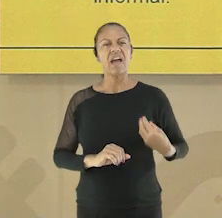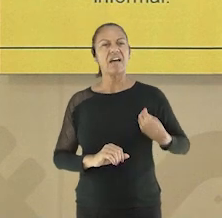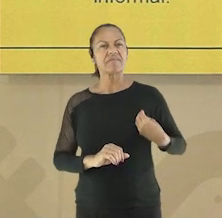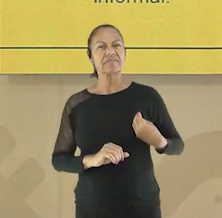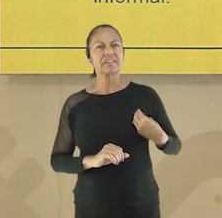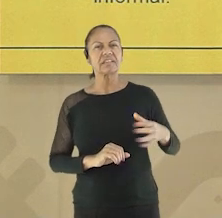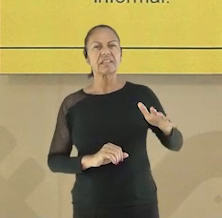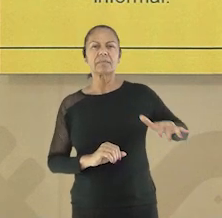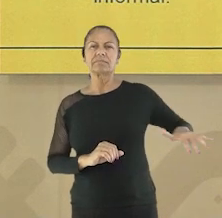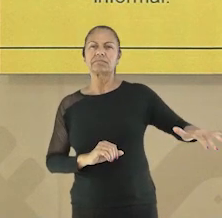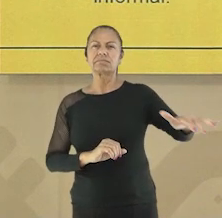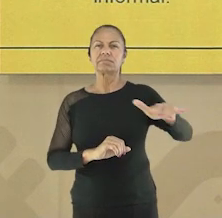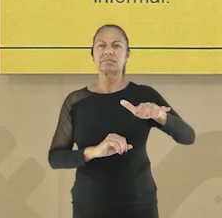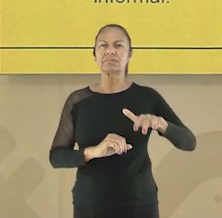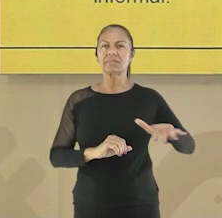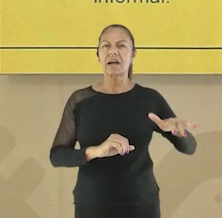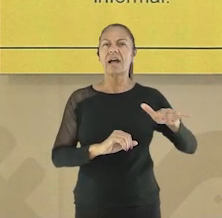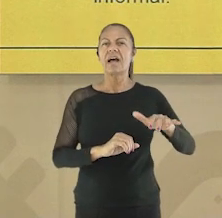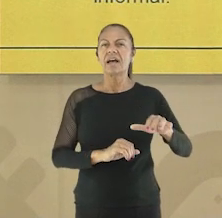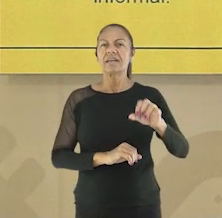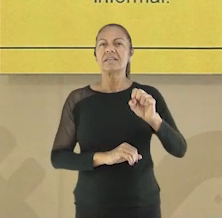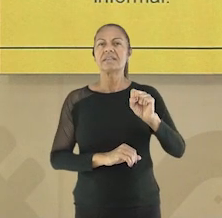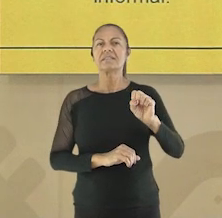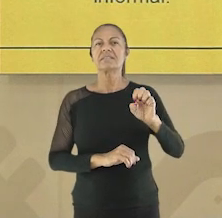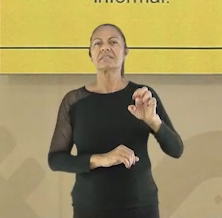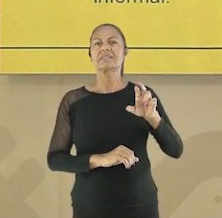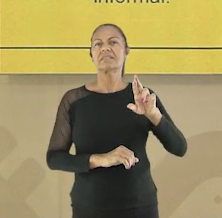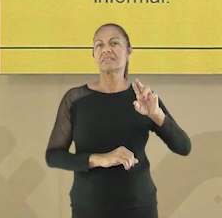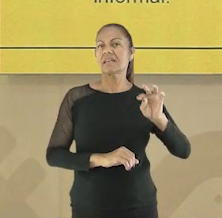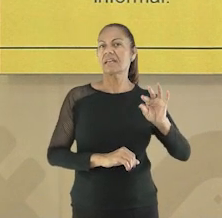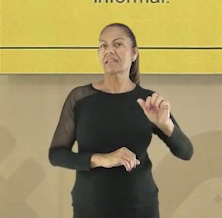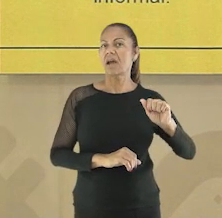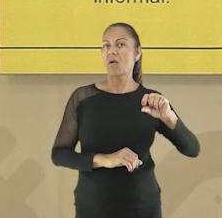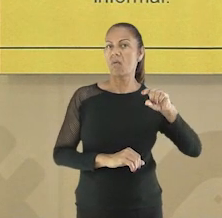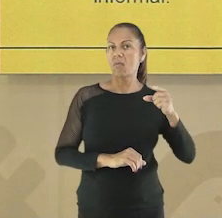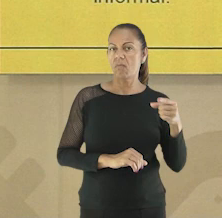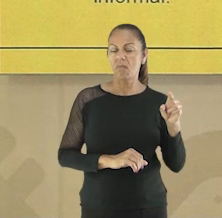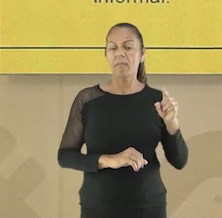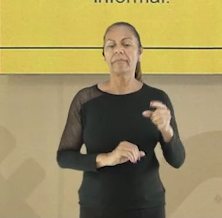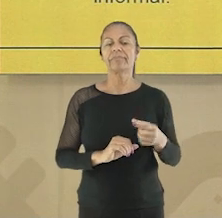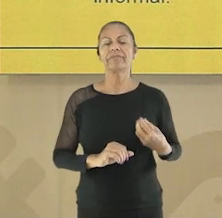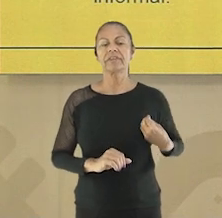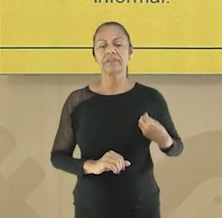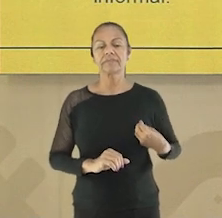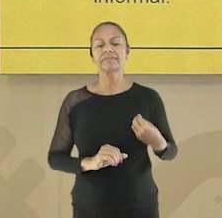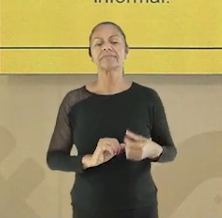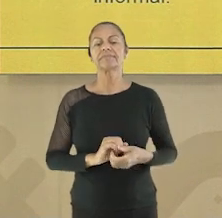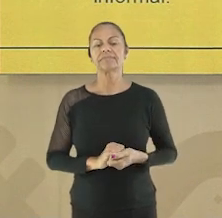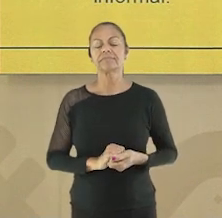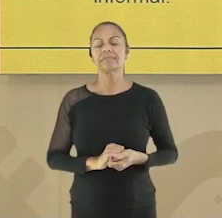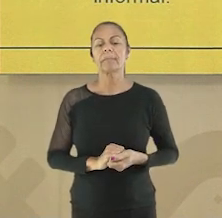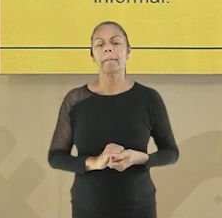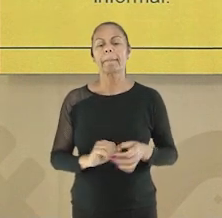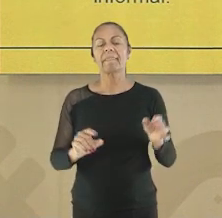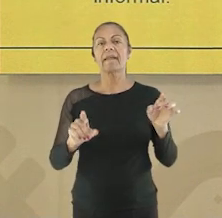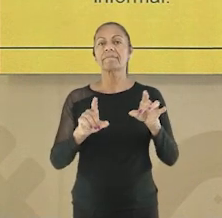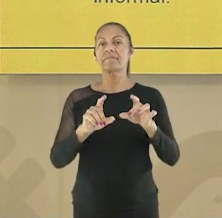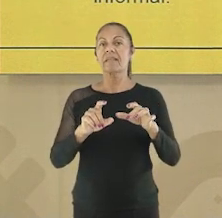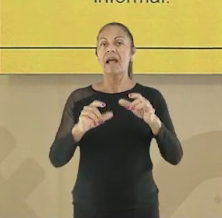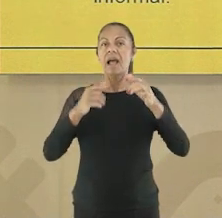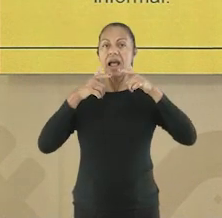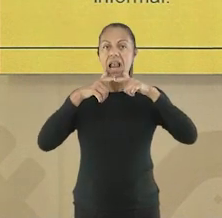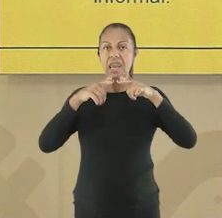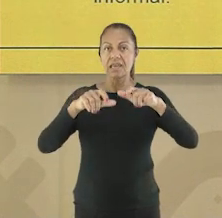brasileira, principalmente temas relacionados à cultura e à vida no sertão nordestino. E,